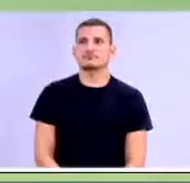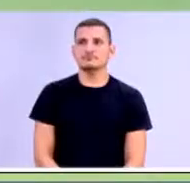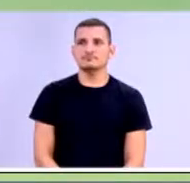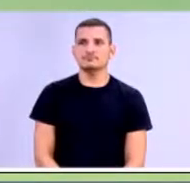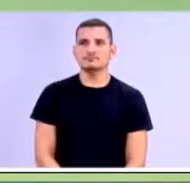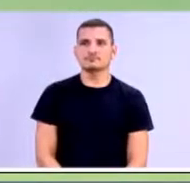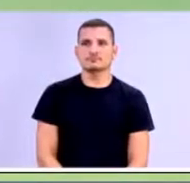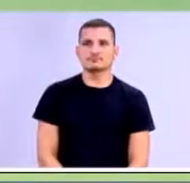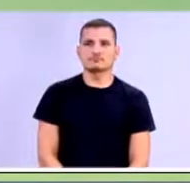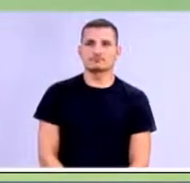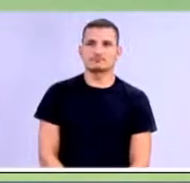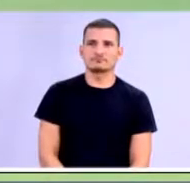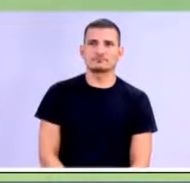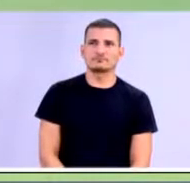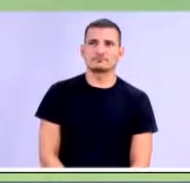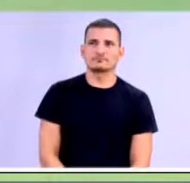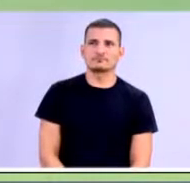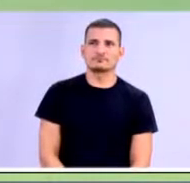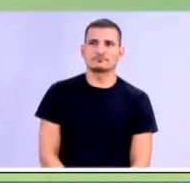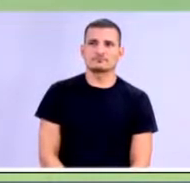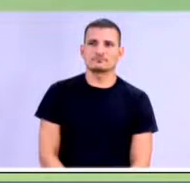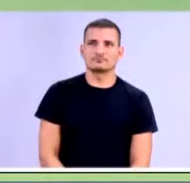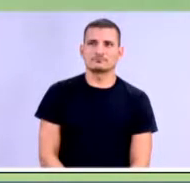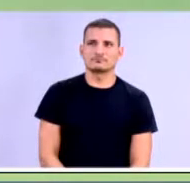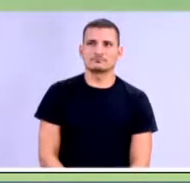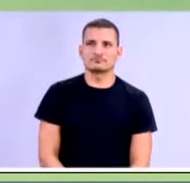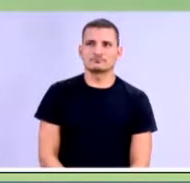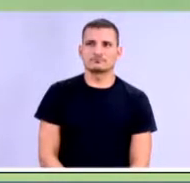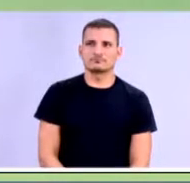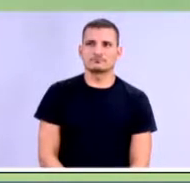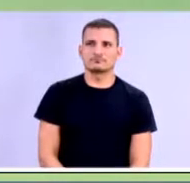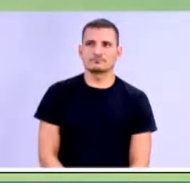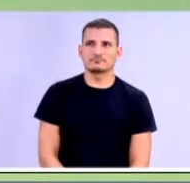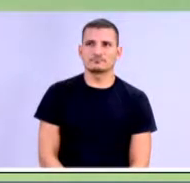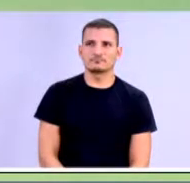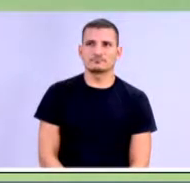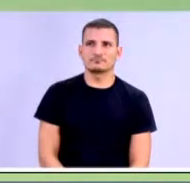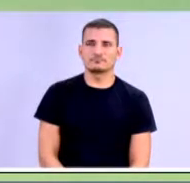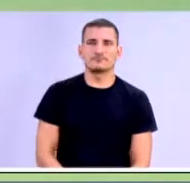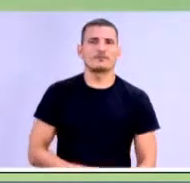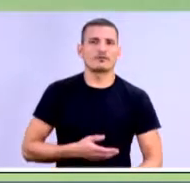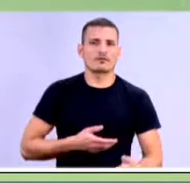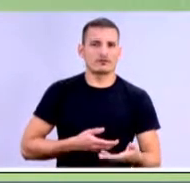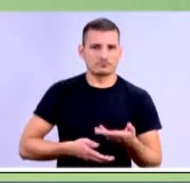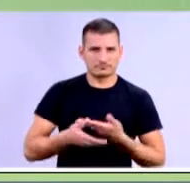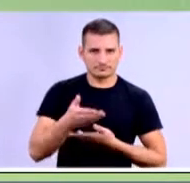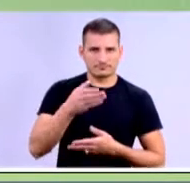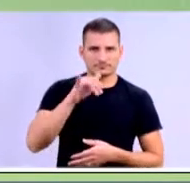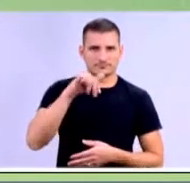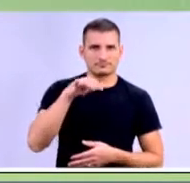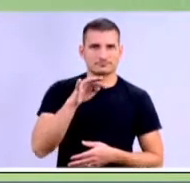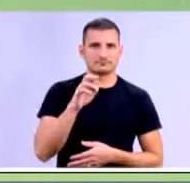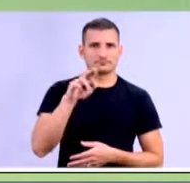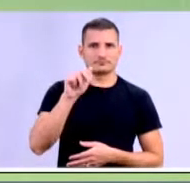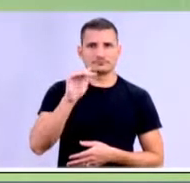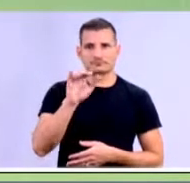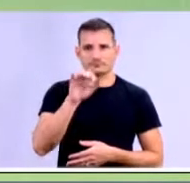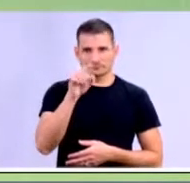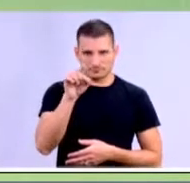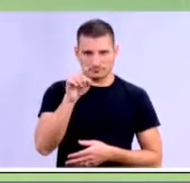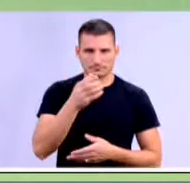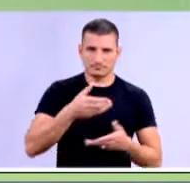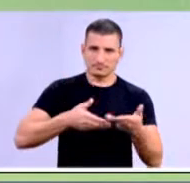olha só, interação. É um processo que ocorre quando,